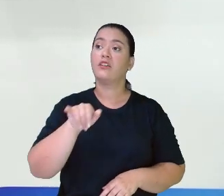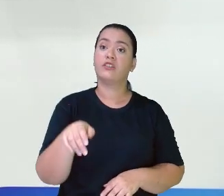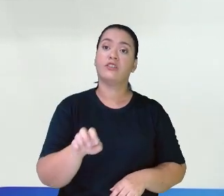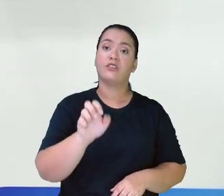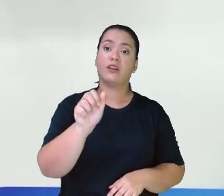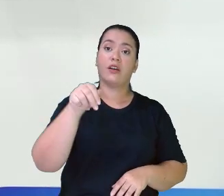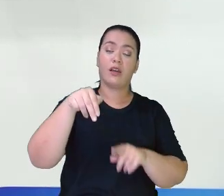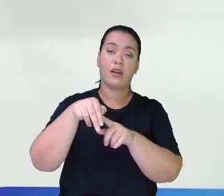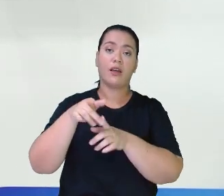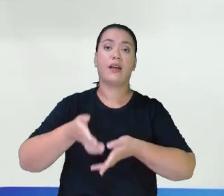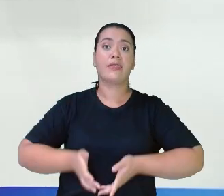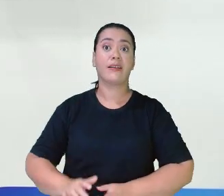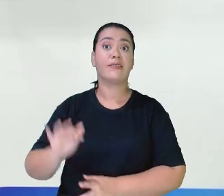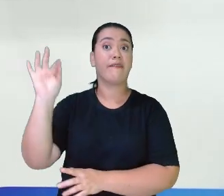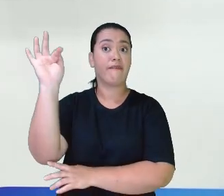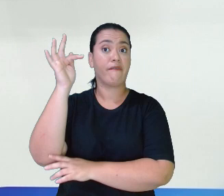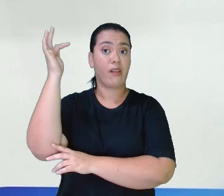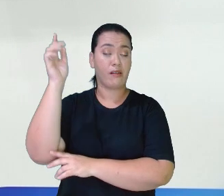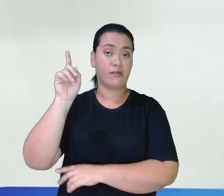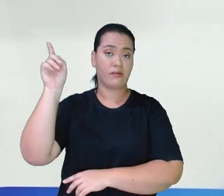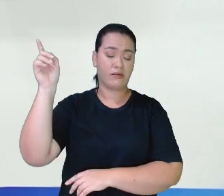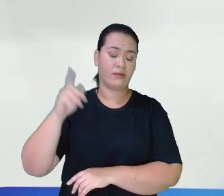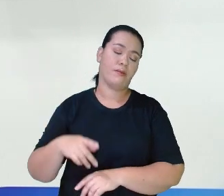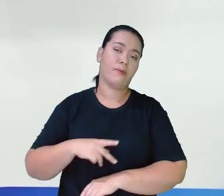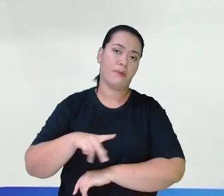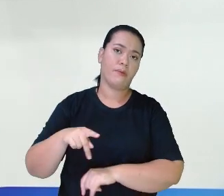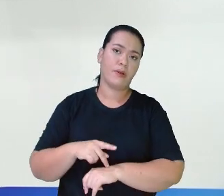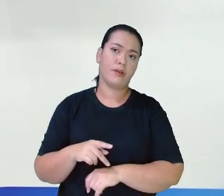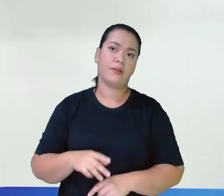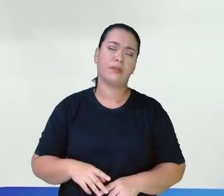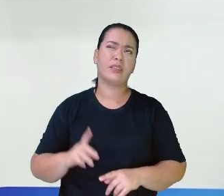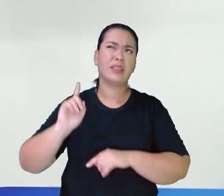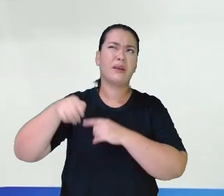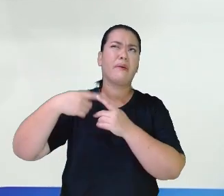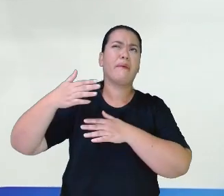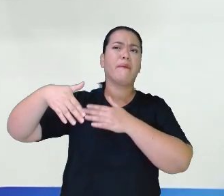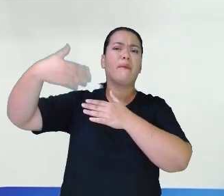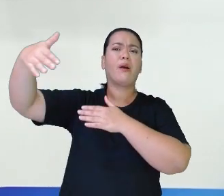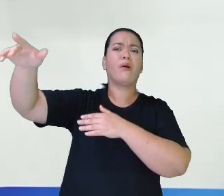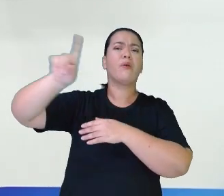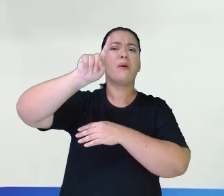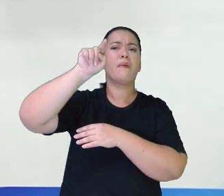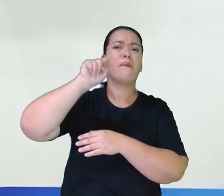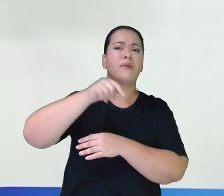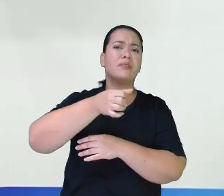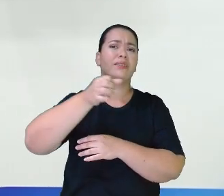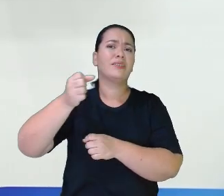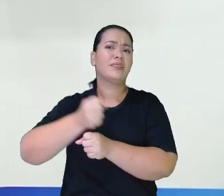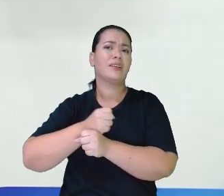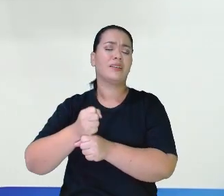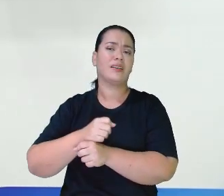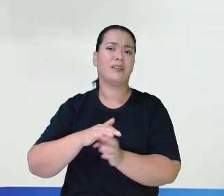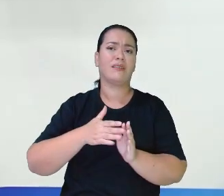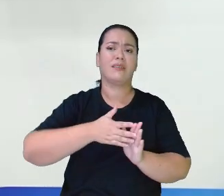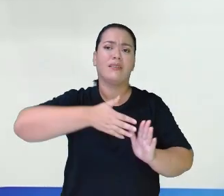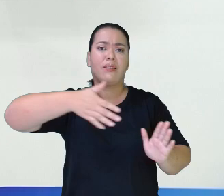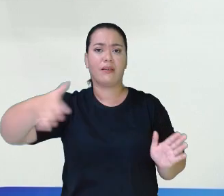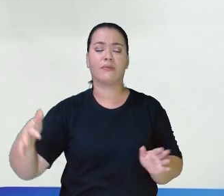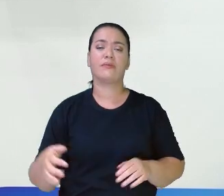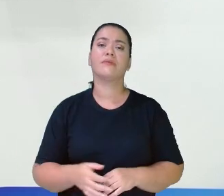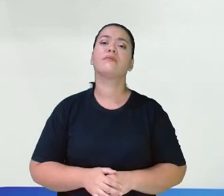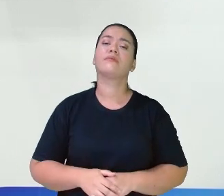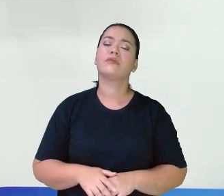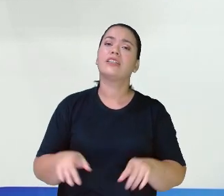nasceu na França, mais de 1.600 anos de diferença entre eles. Ele